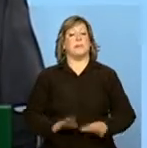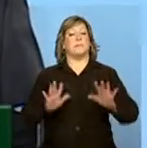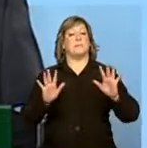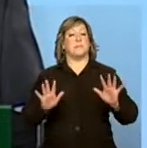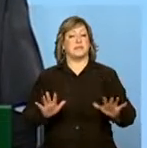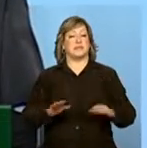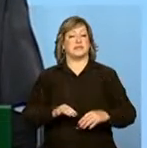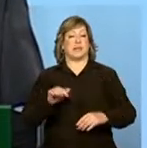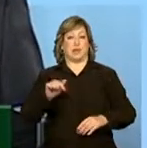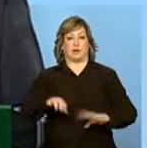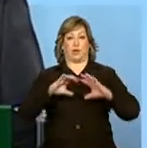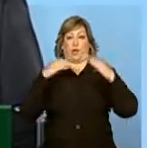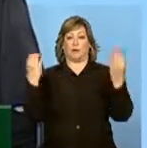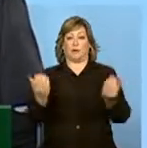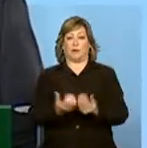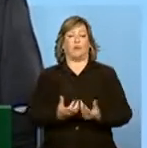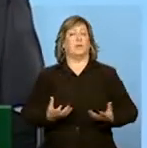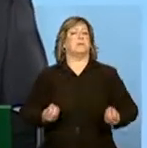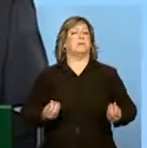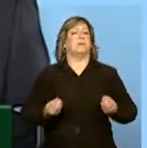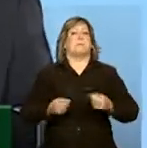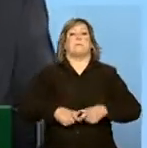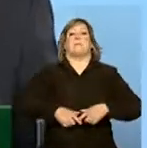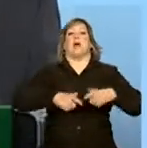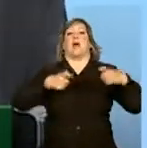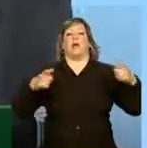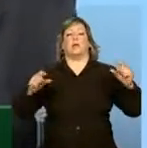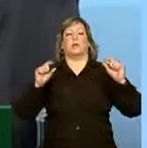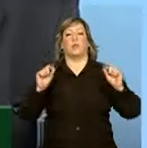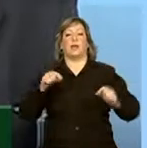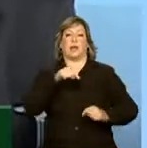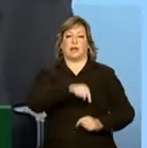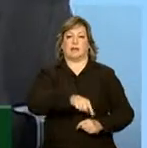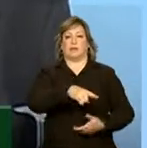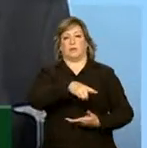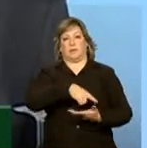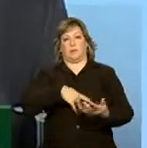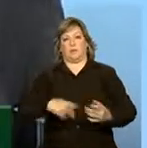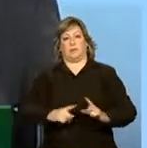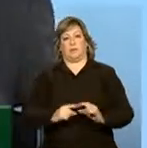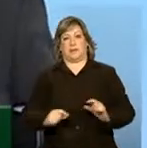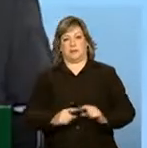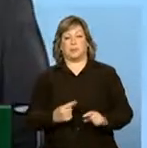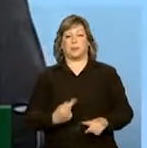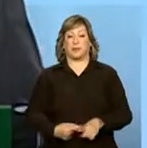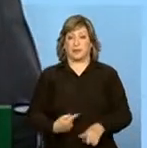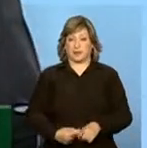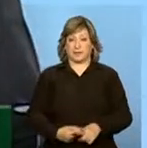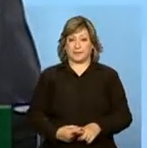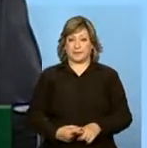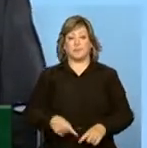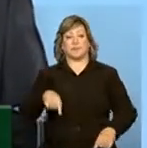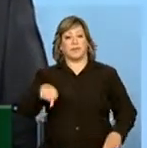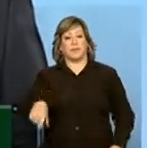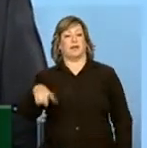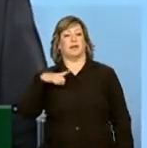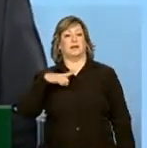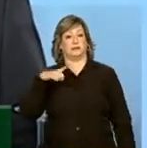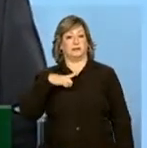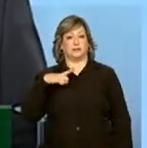essa conferência foi muito maior do que a declaração, porque ela